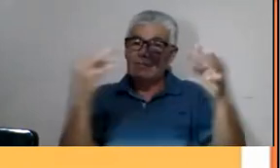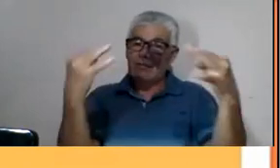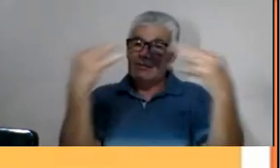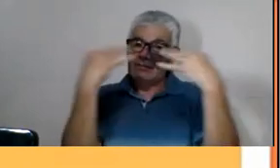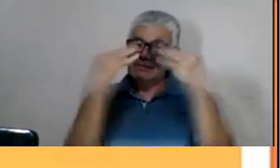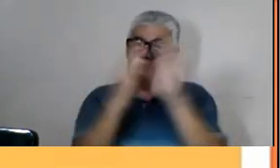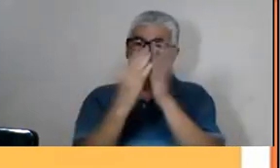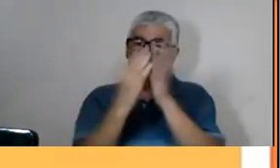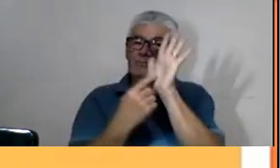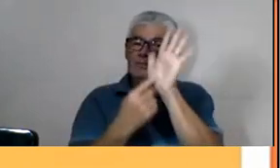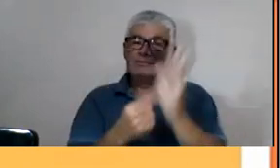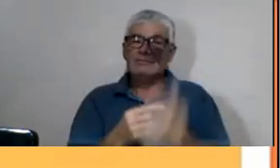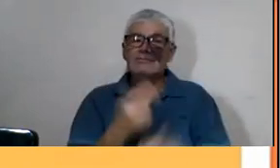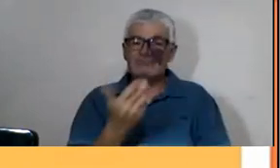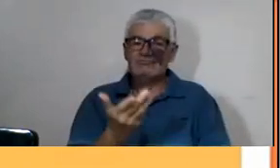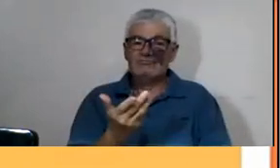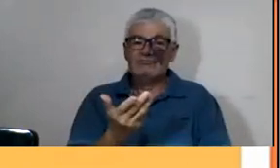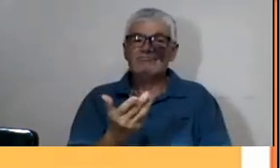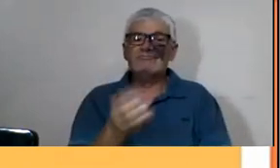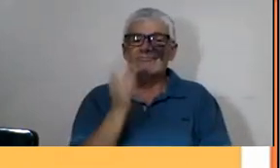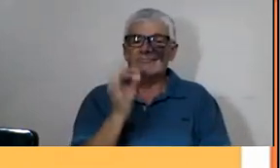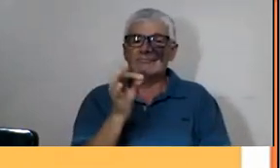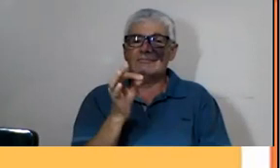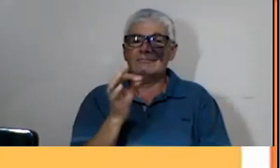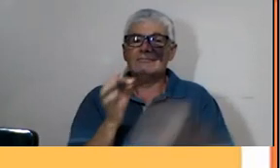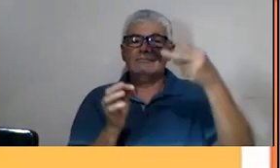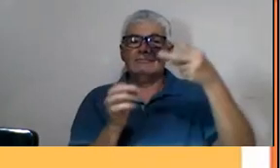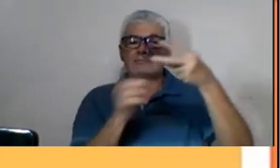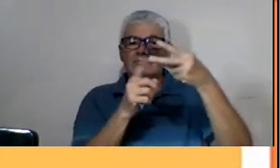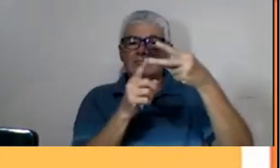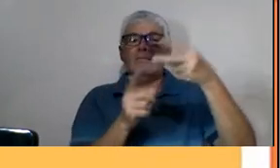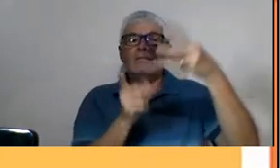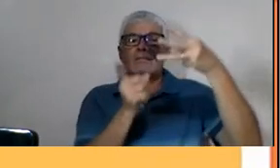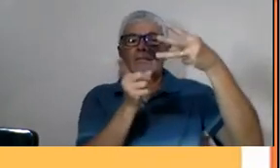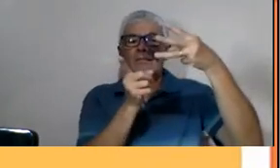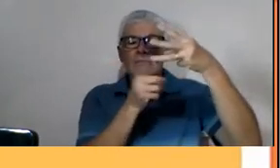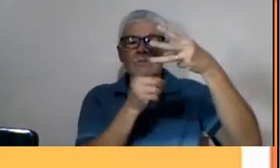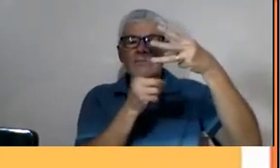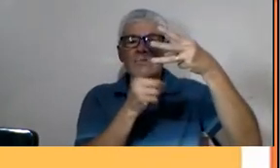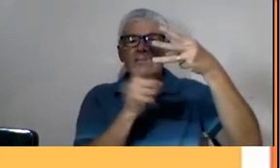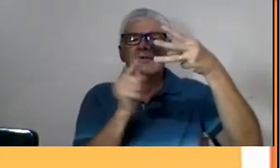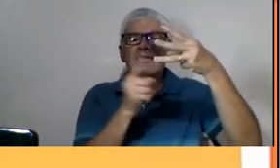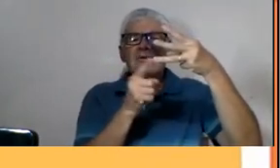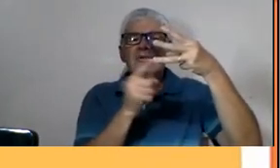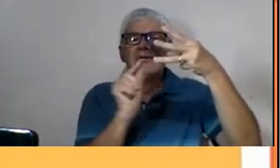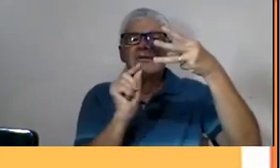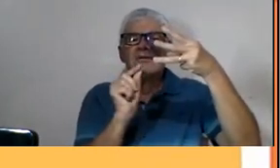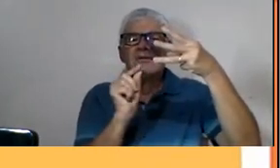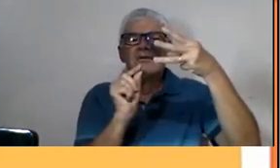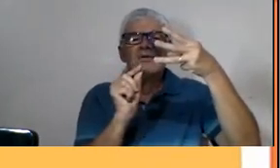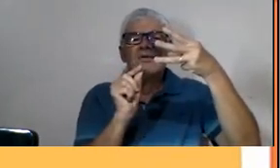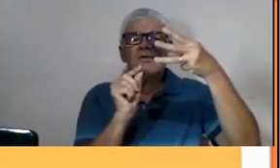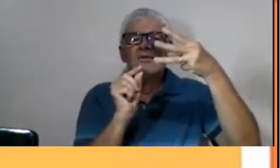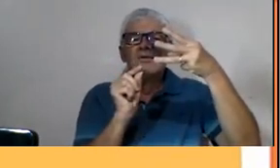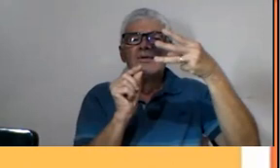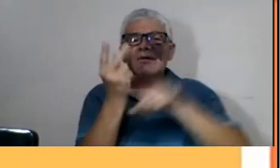Salomão, né? Que devia ser assim realmente um resplendor, né? Pelo que eu li uma vez, a hora que o sol